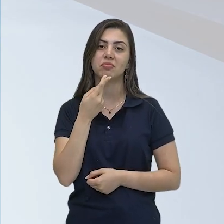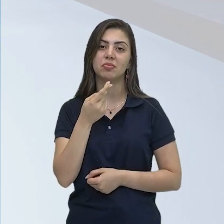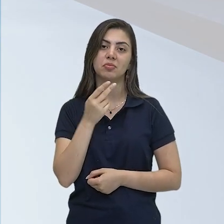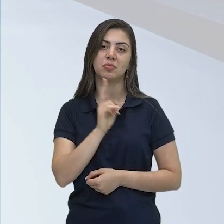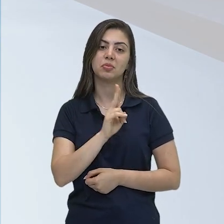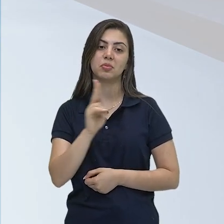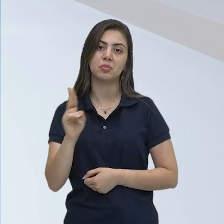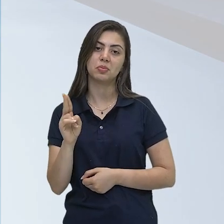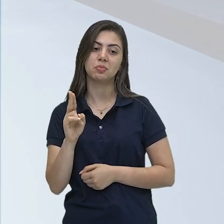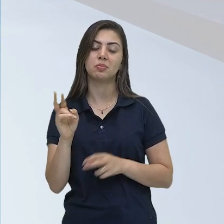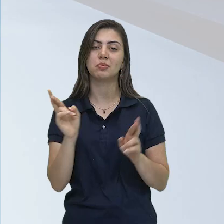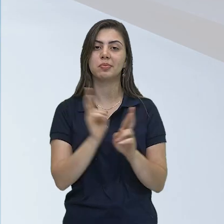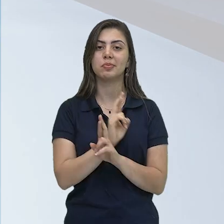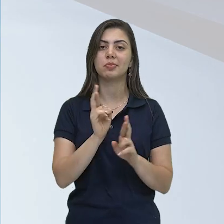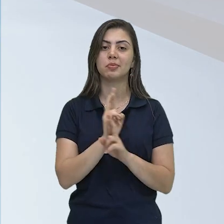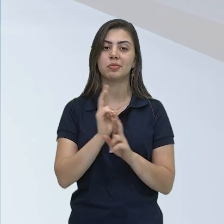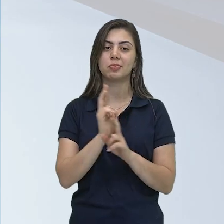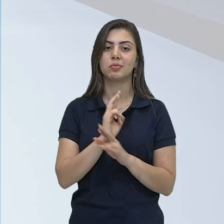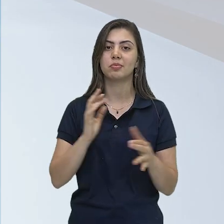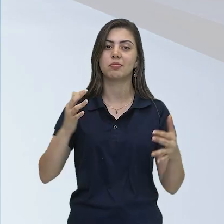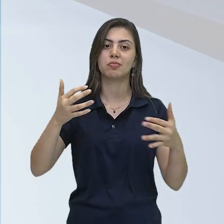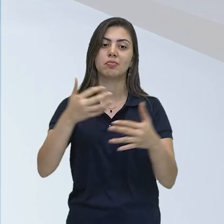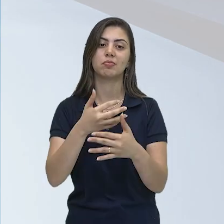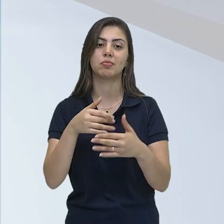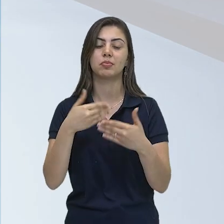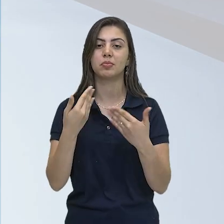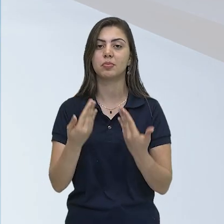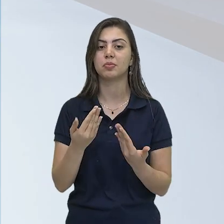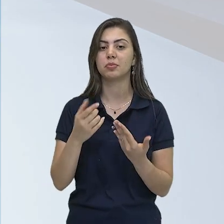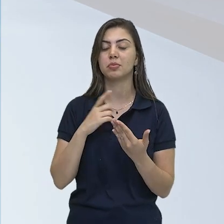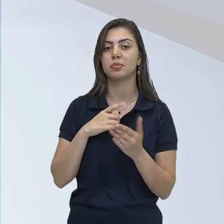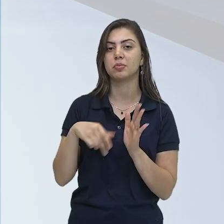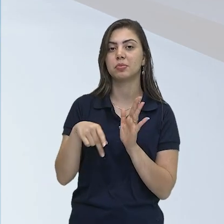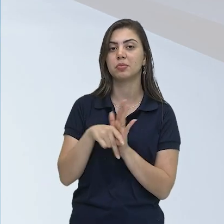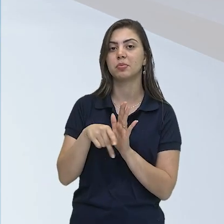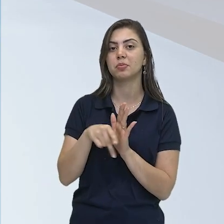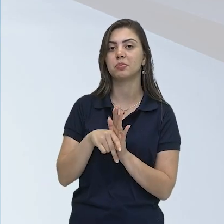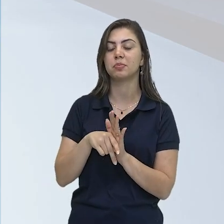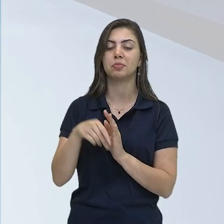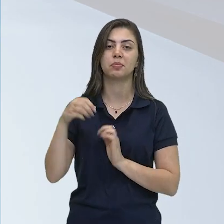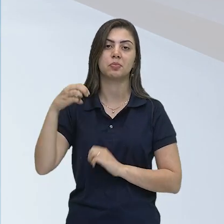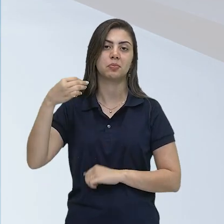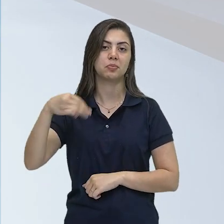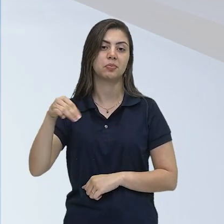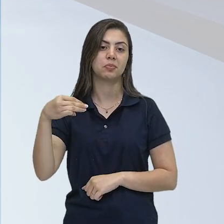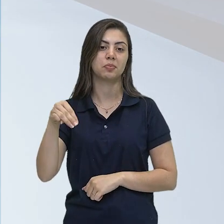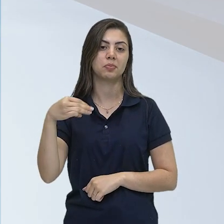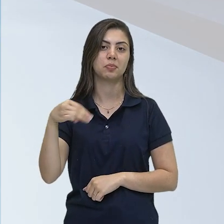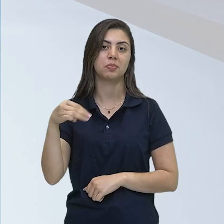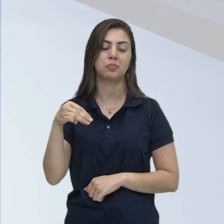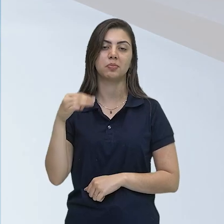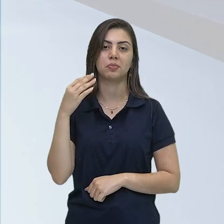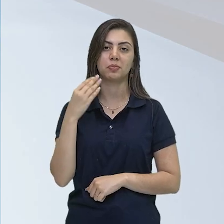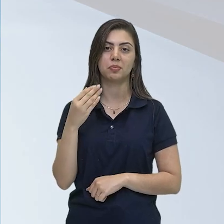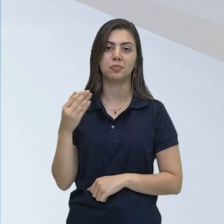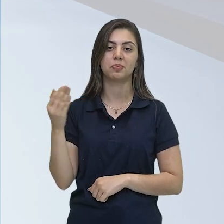atracar, tá? Praticadas nas regiões centro-norte do interior do estado do Maranhão, nordeste do